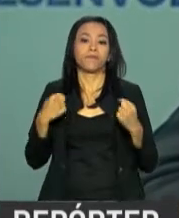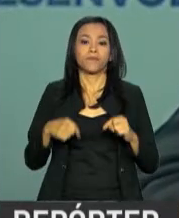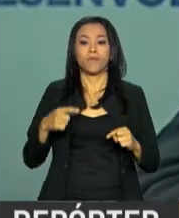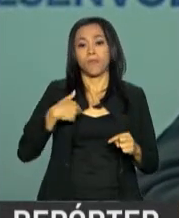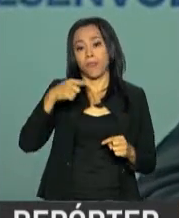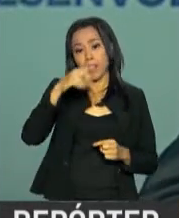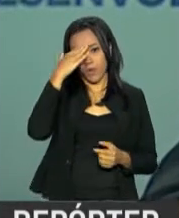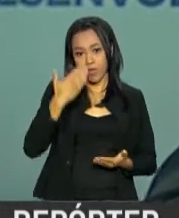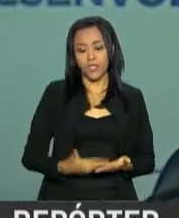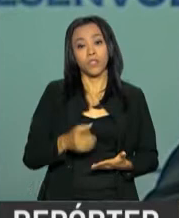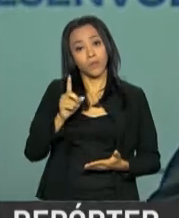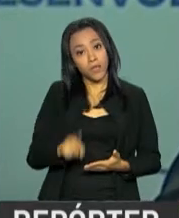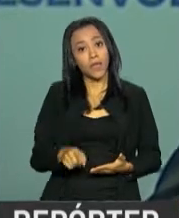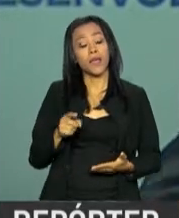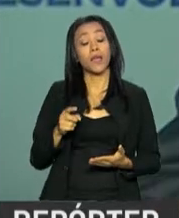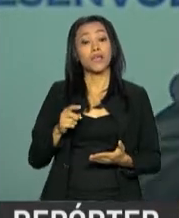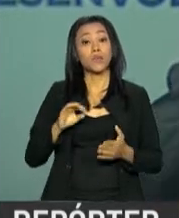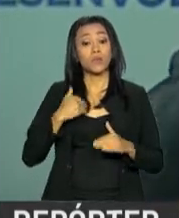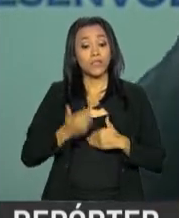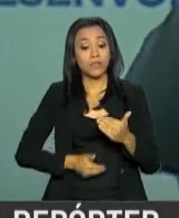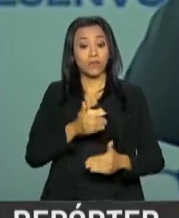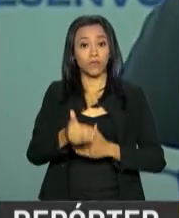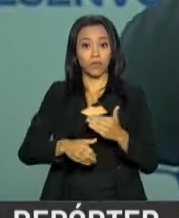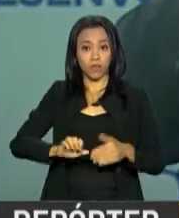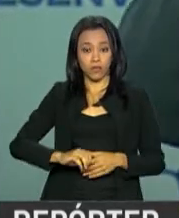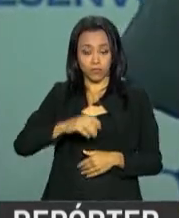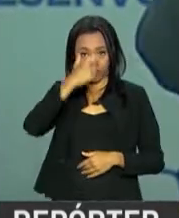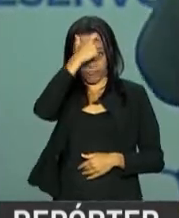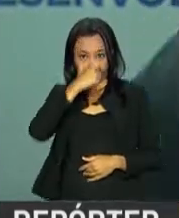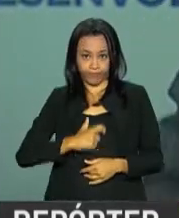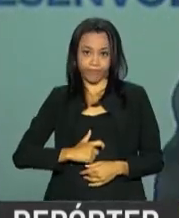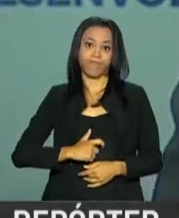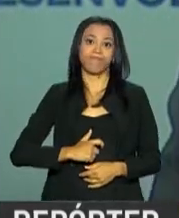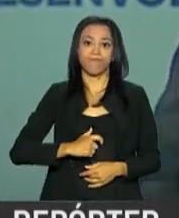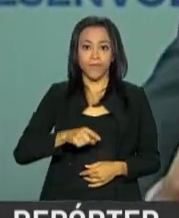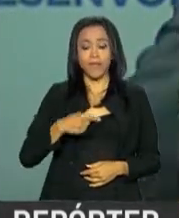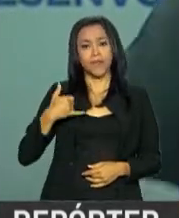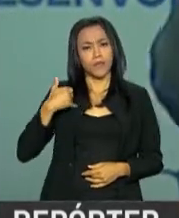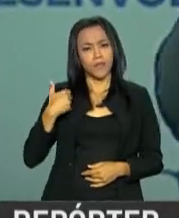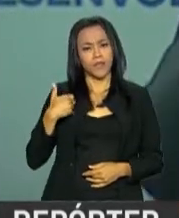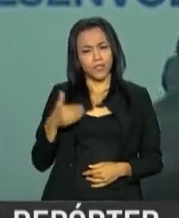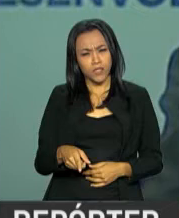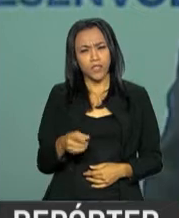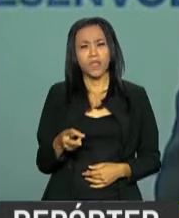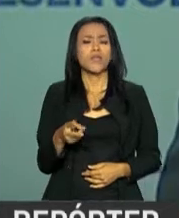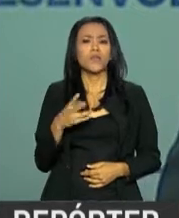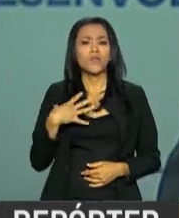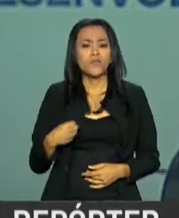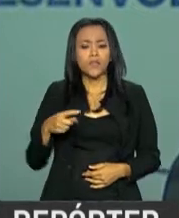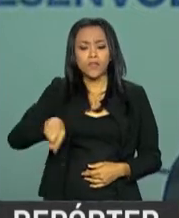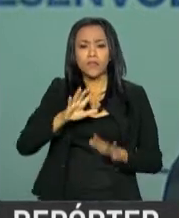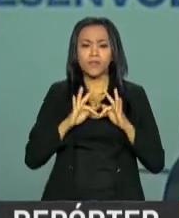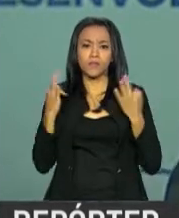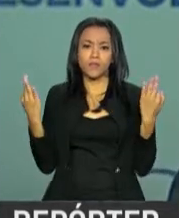desenvolvimento do ser humano, que começa lá na primeira infância, que é transformador, que vai fazer com que os filhos das famílias mais pobres tenham